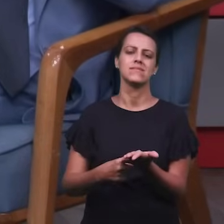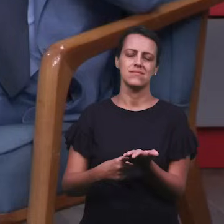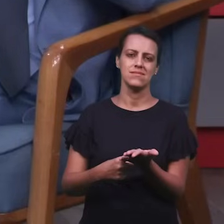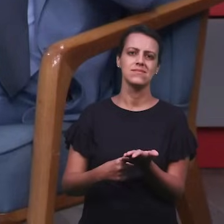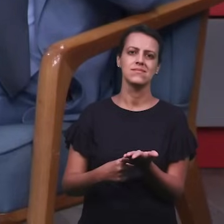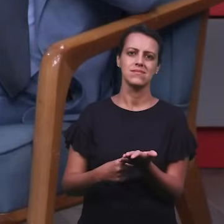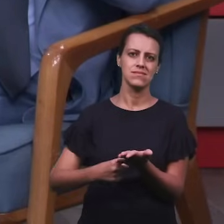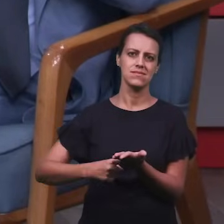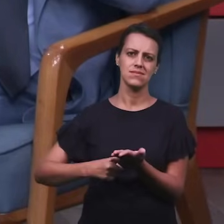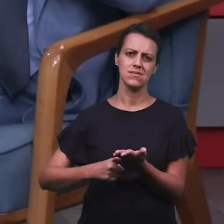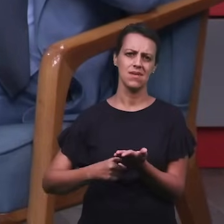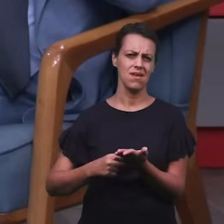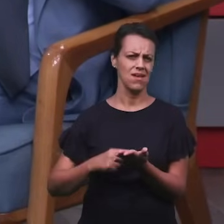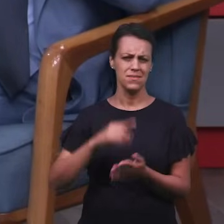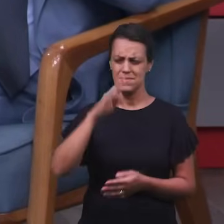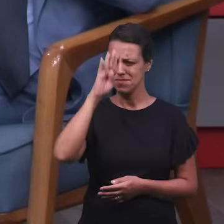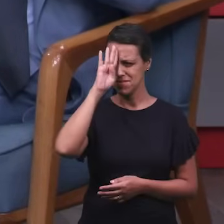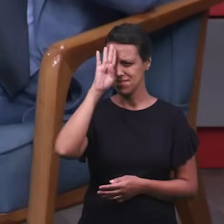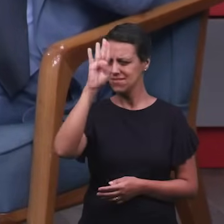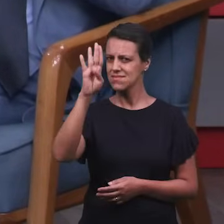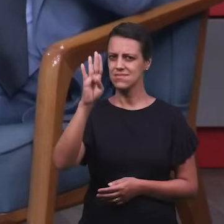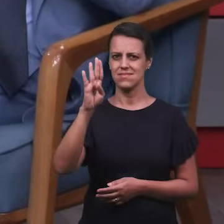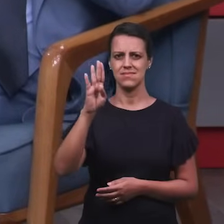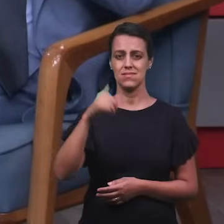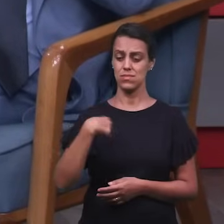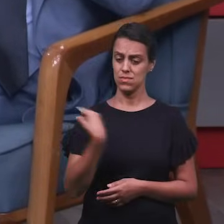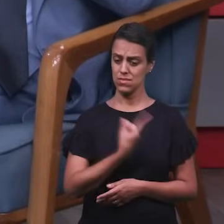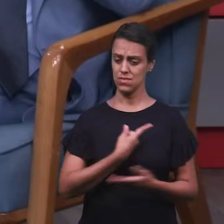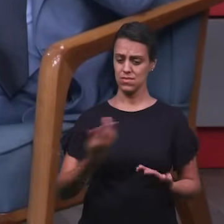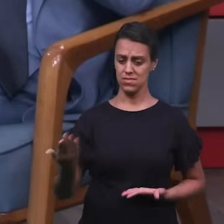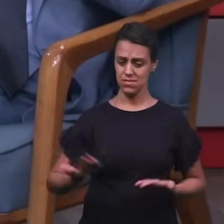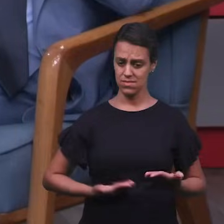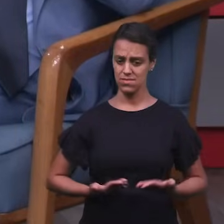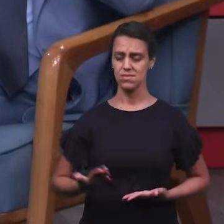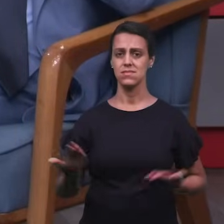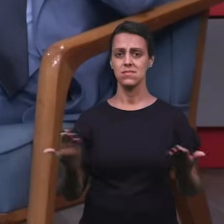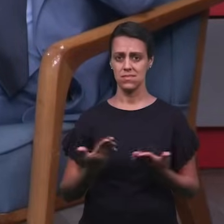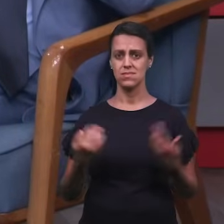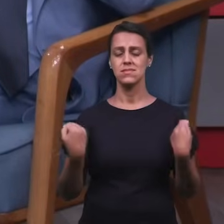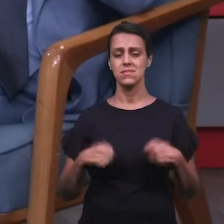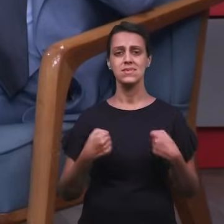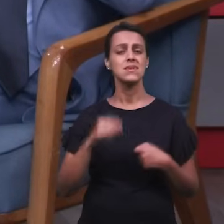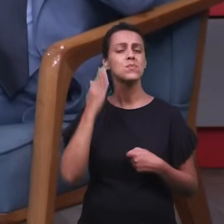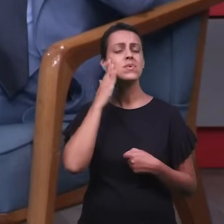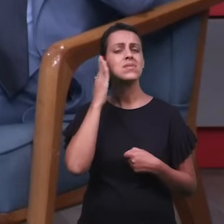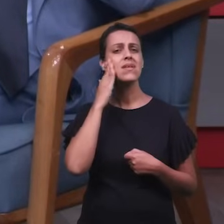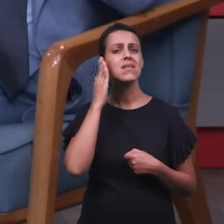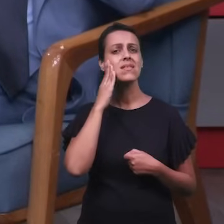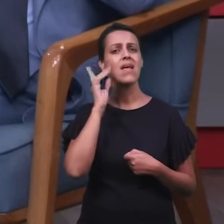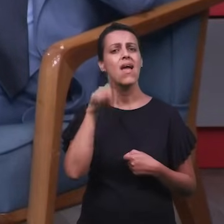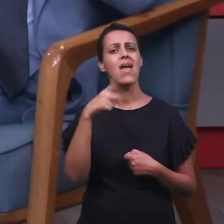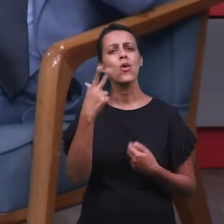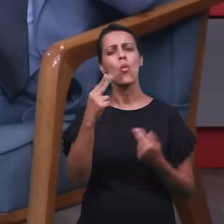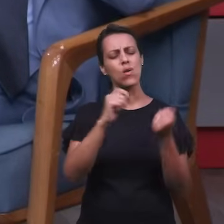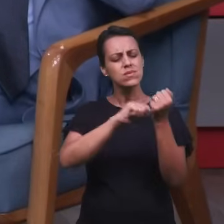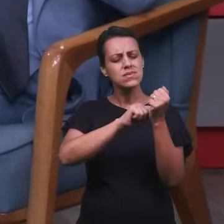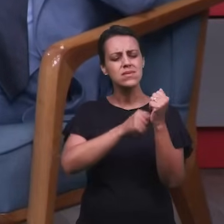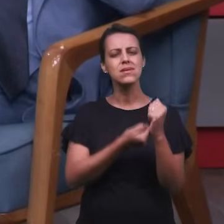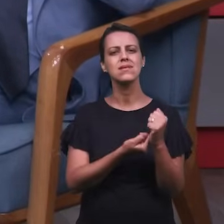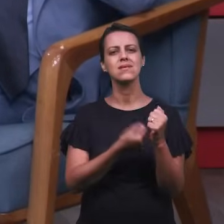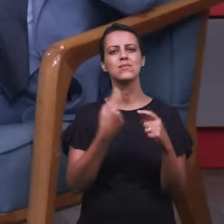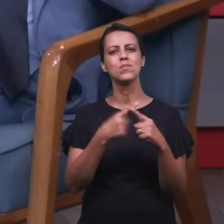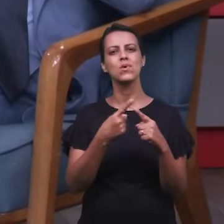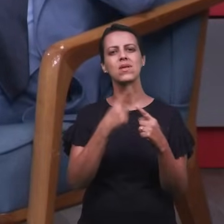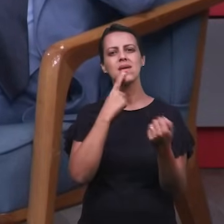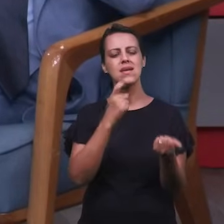é fundamental a igreja agora, como corpo, entender o segredo do